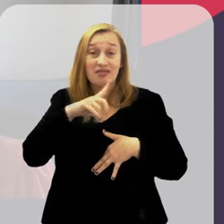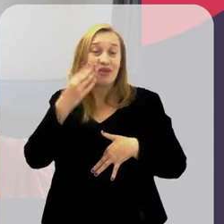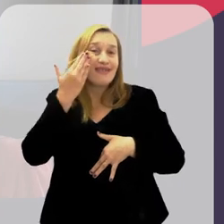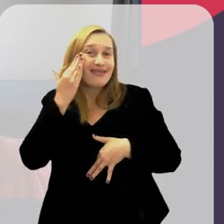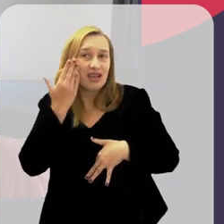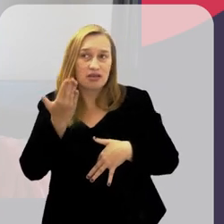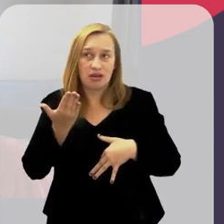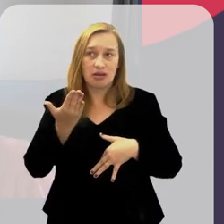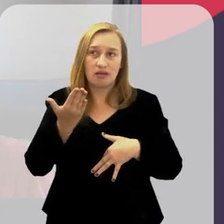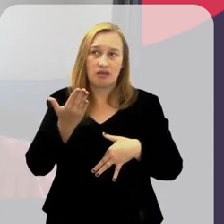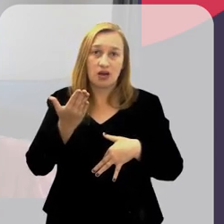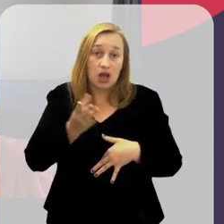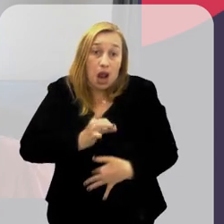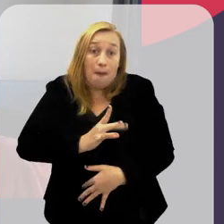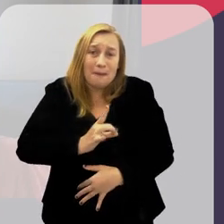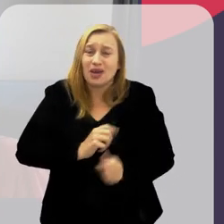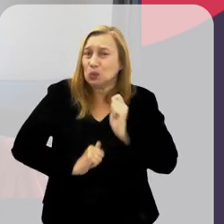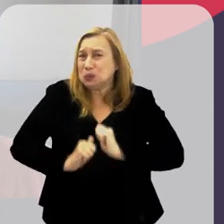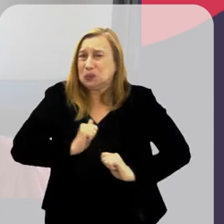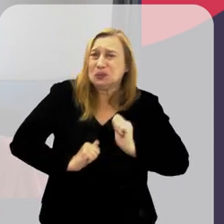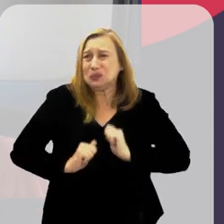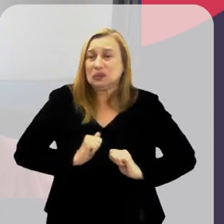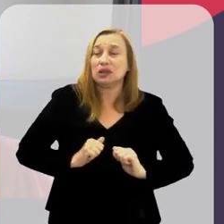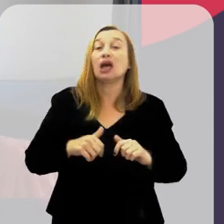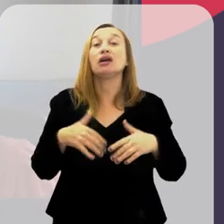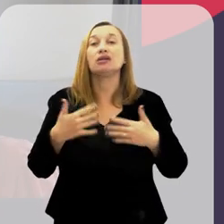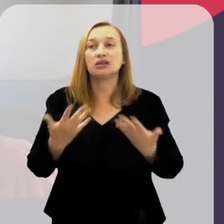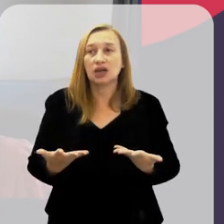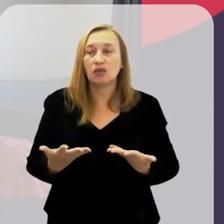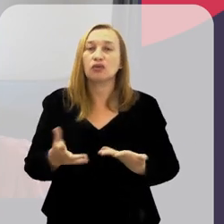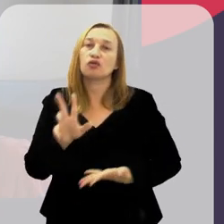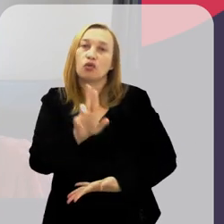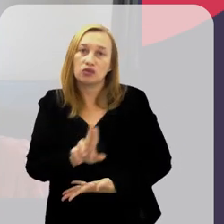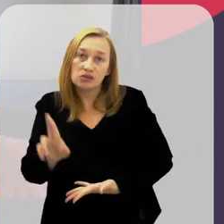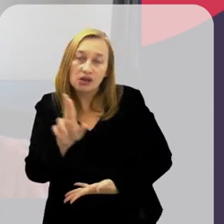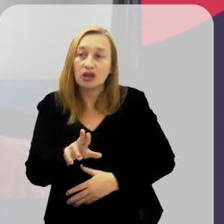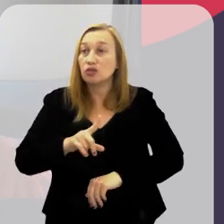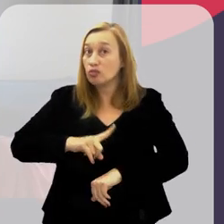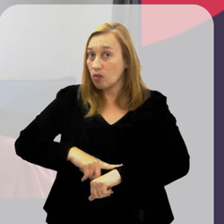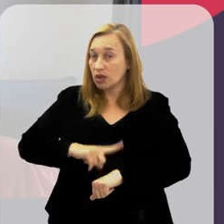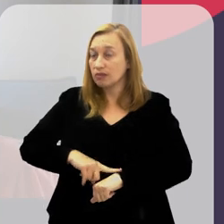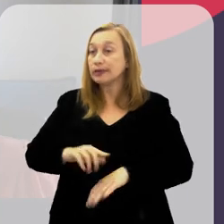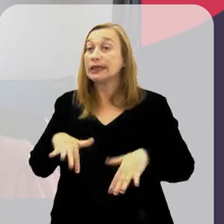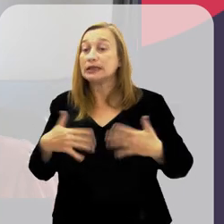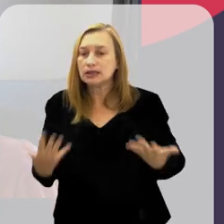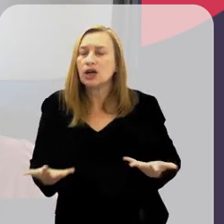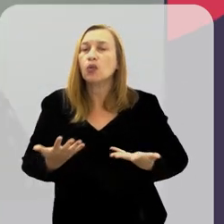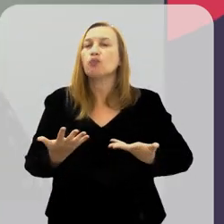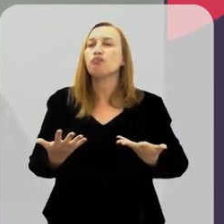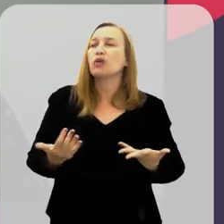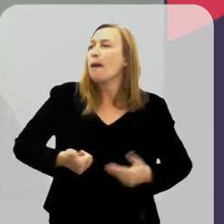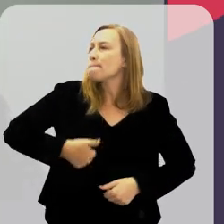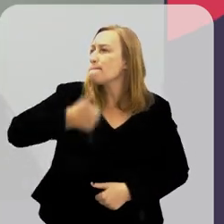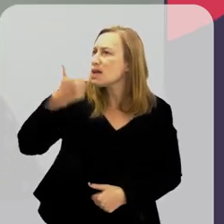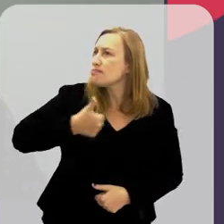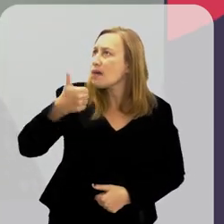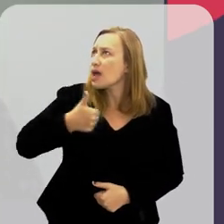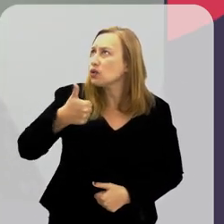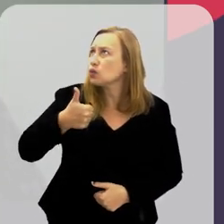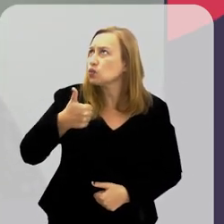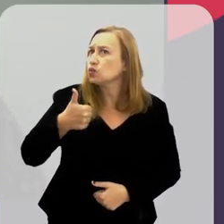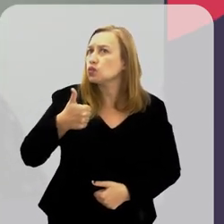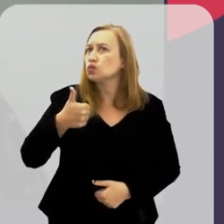para entender, né, e que bate aquele pânico. Então, foi isso que foi utilizado. Então, a gente